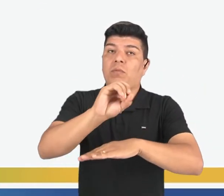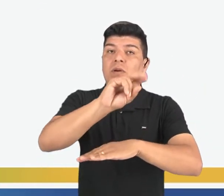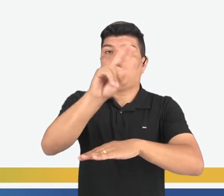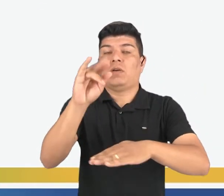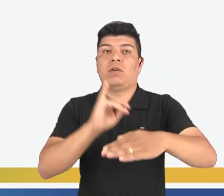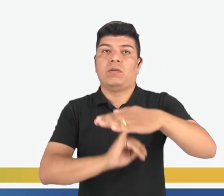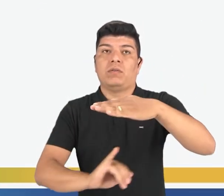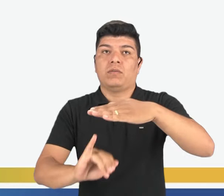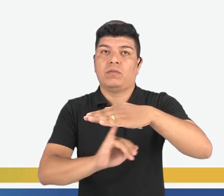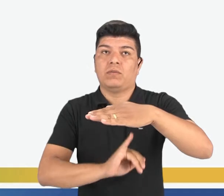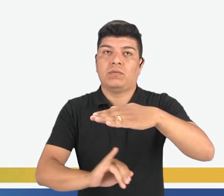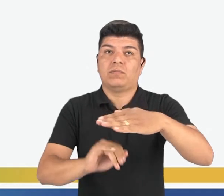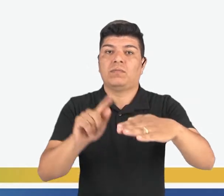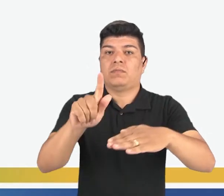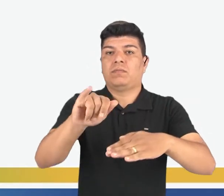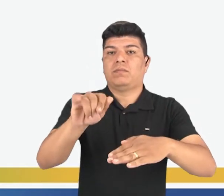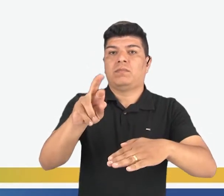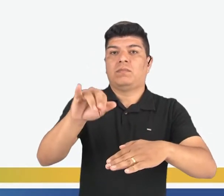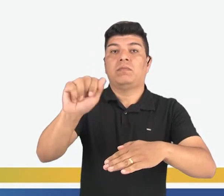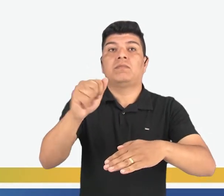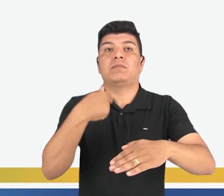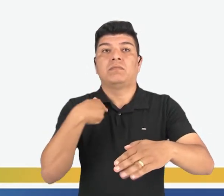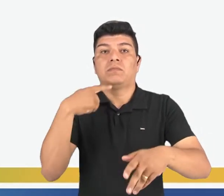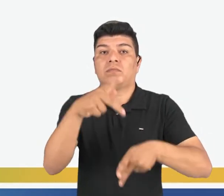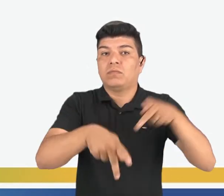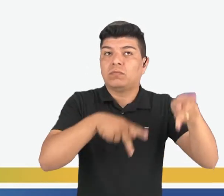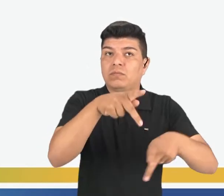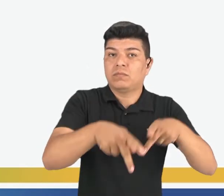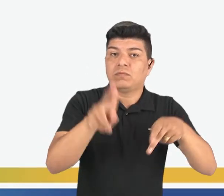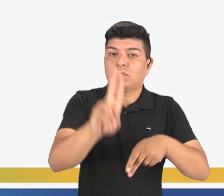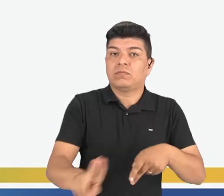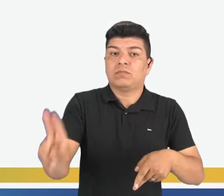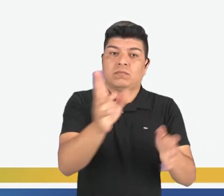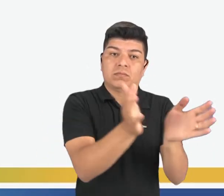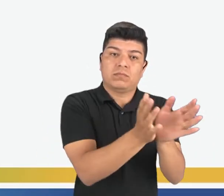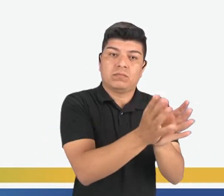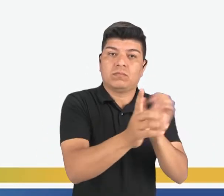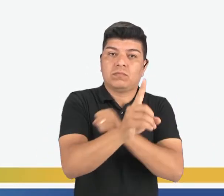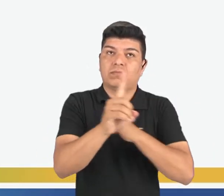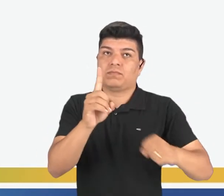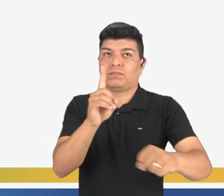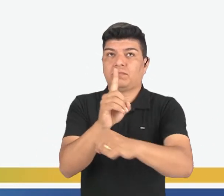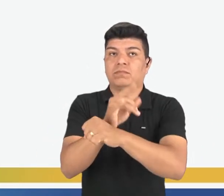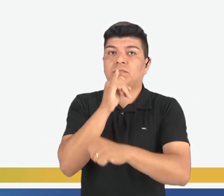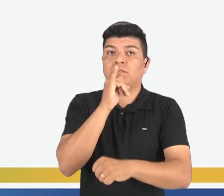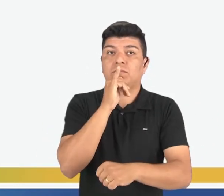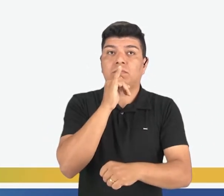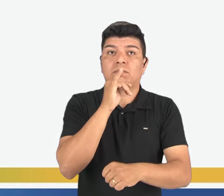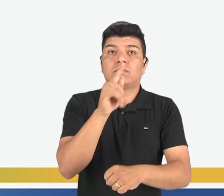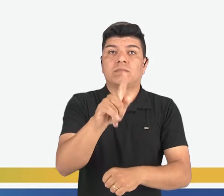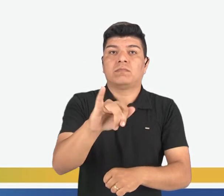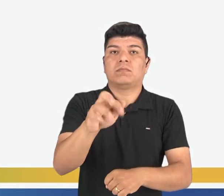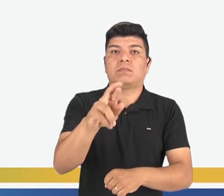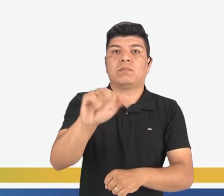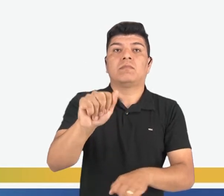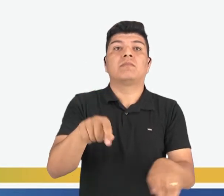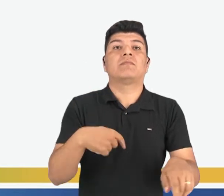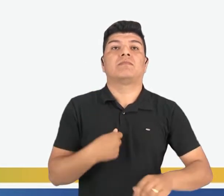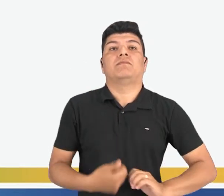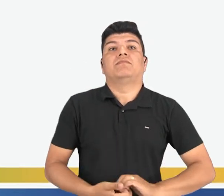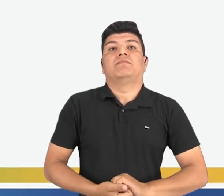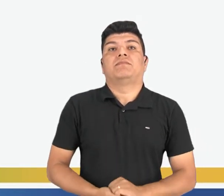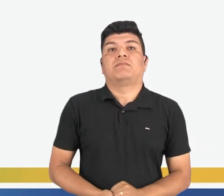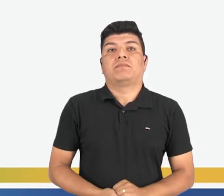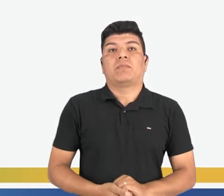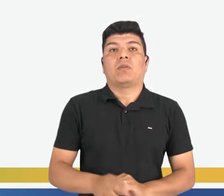As gírias são expressões populares utilizadas por determinado grupo social. Um exemplo de gíria aí, ó.